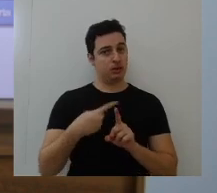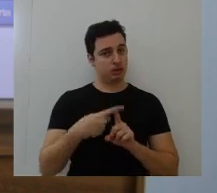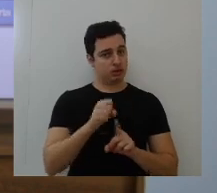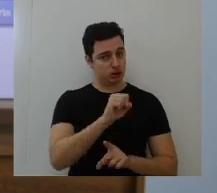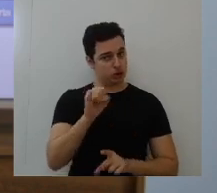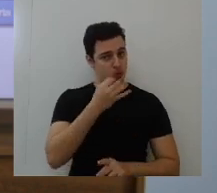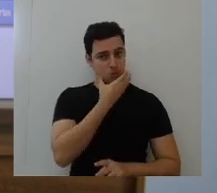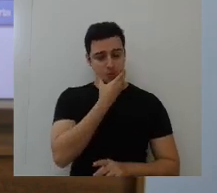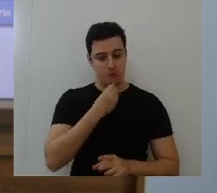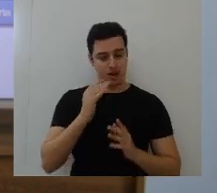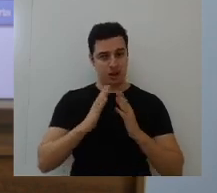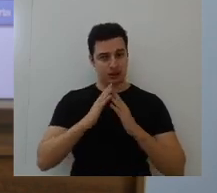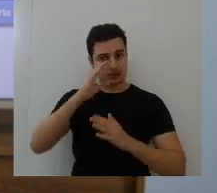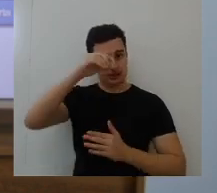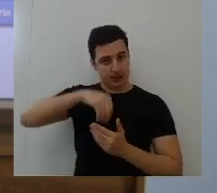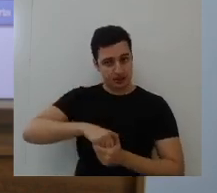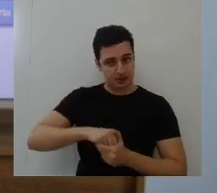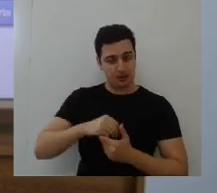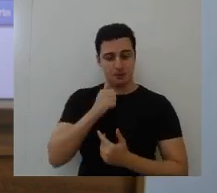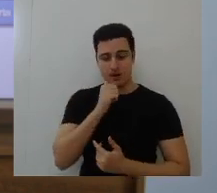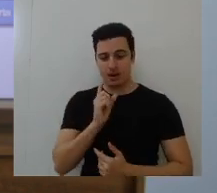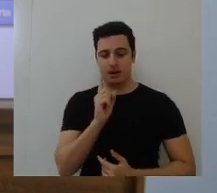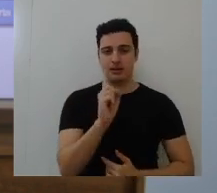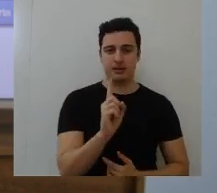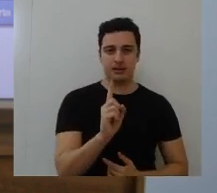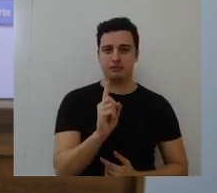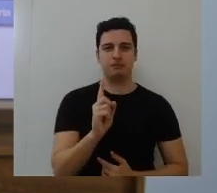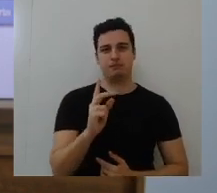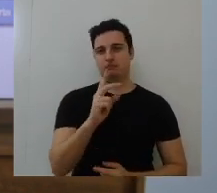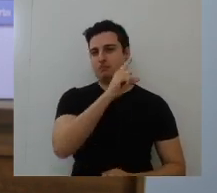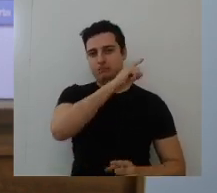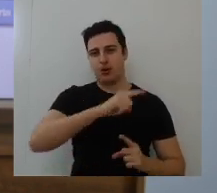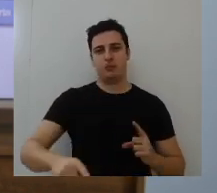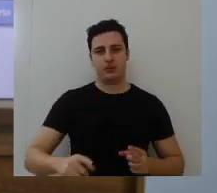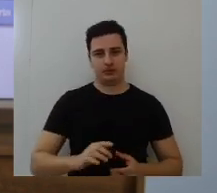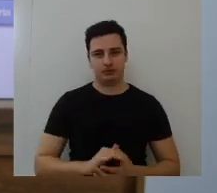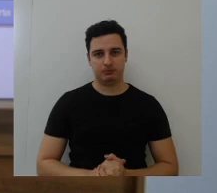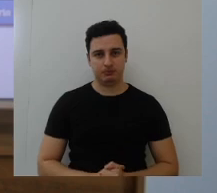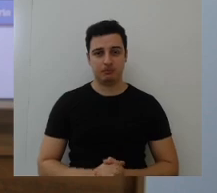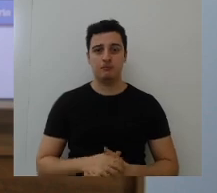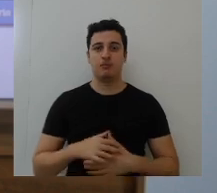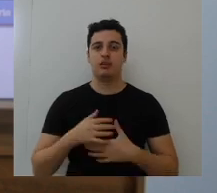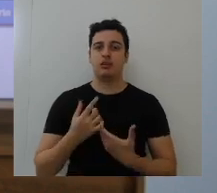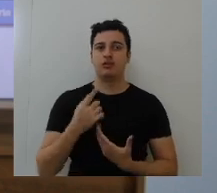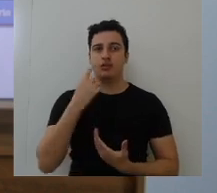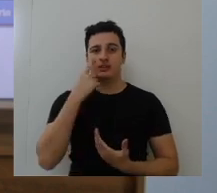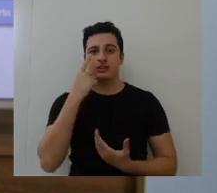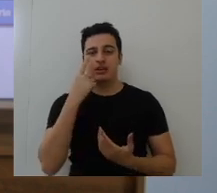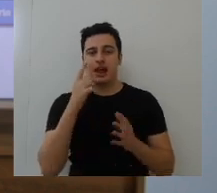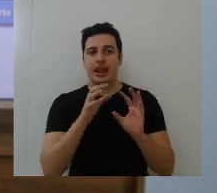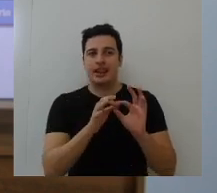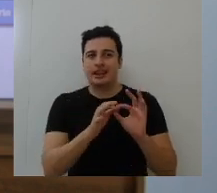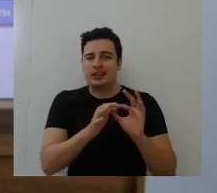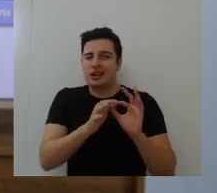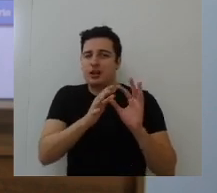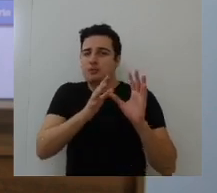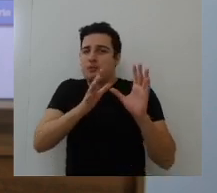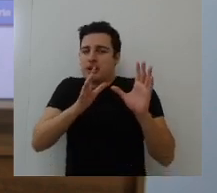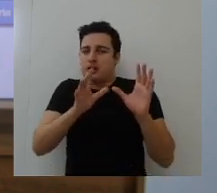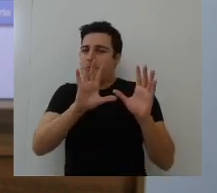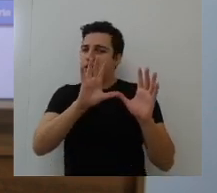casa, ela não poderia participar. Então você encontra uma liberdade limitada, né?